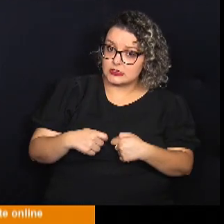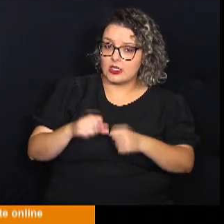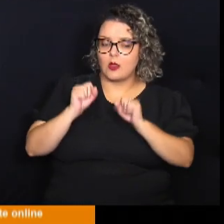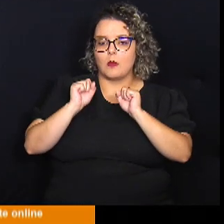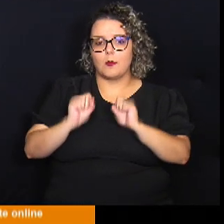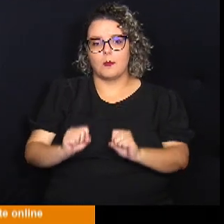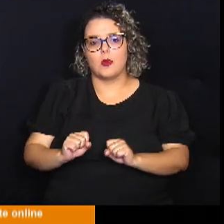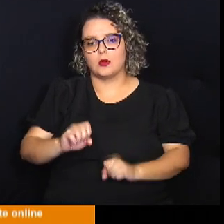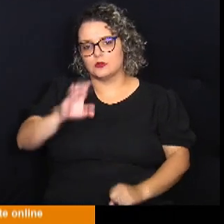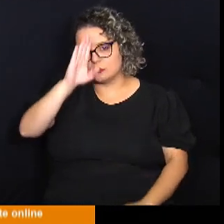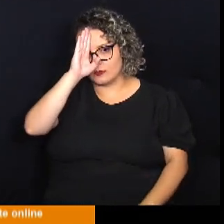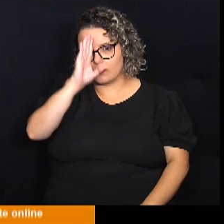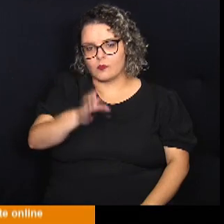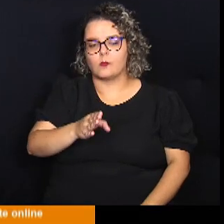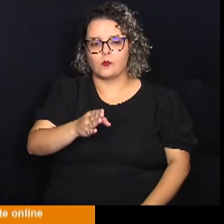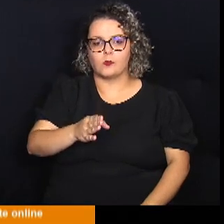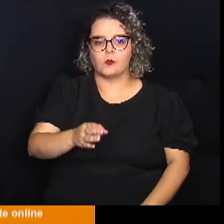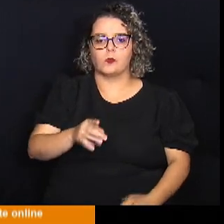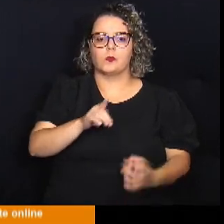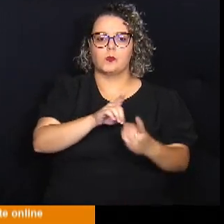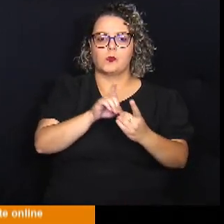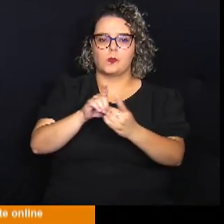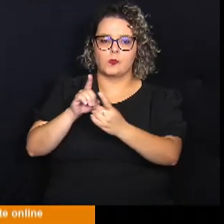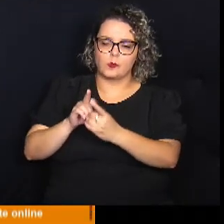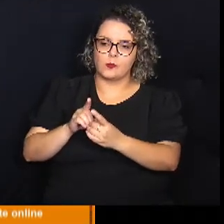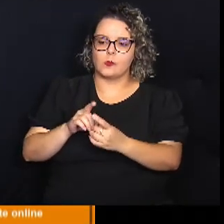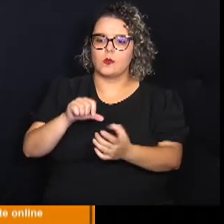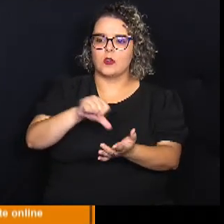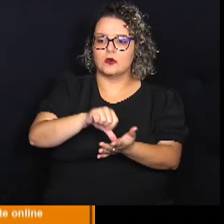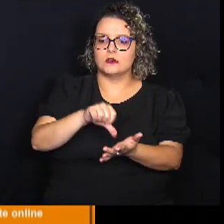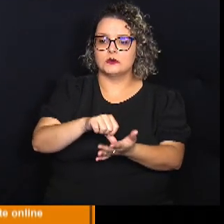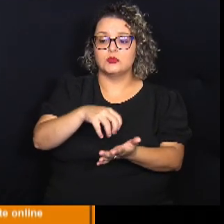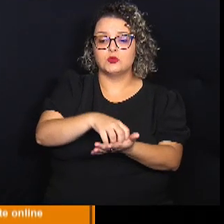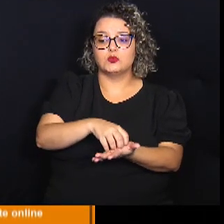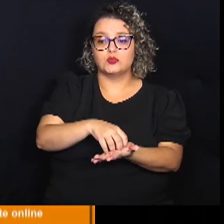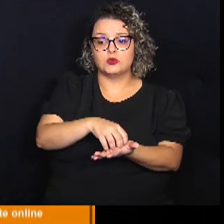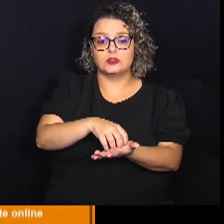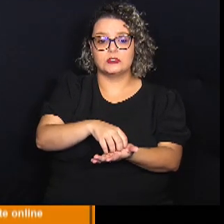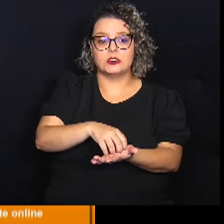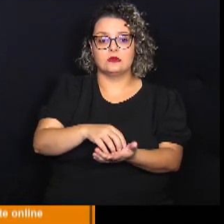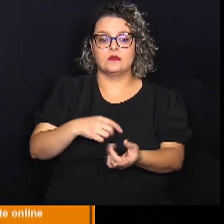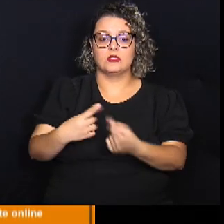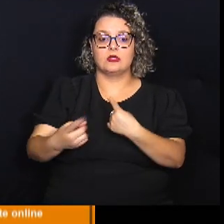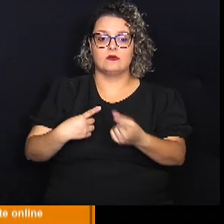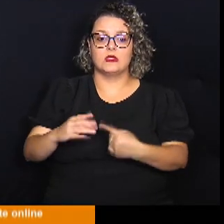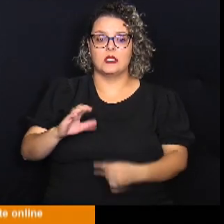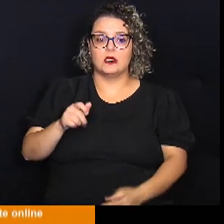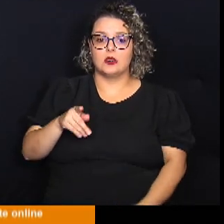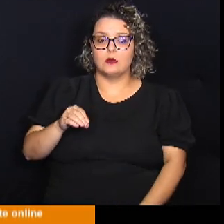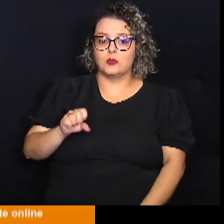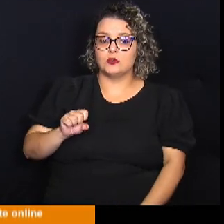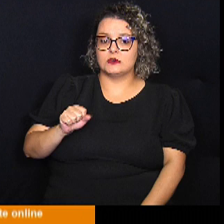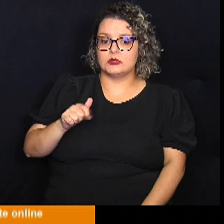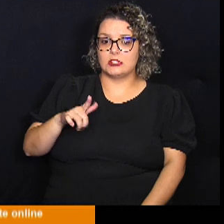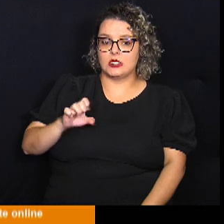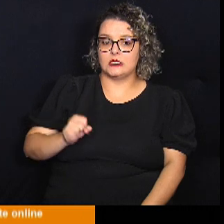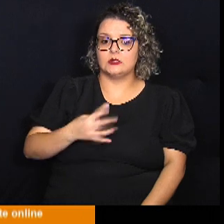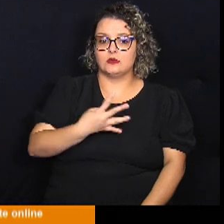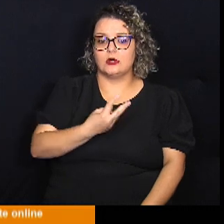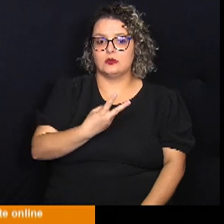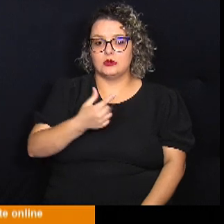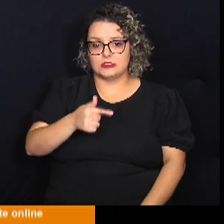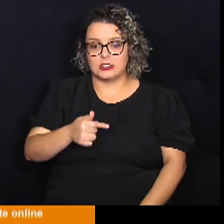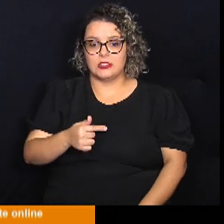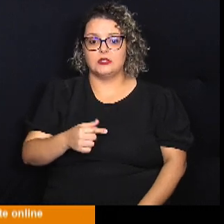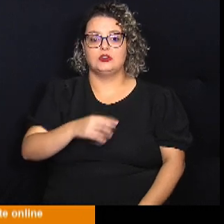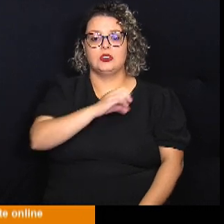ir até uma das unidades do CEPAT. A do centro fica na Avenida Campos Sales 427, a unidade do Ouro Verde na